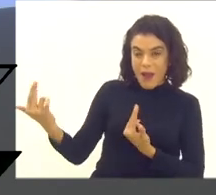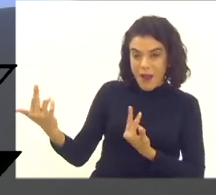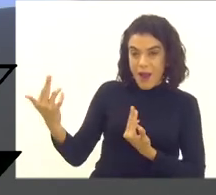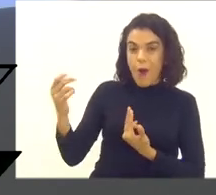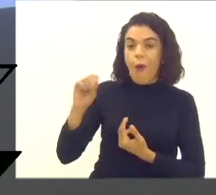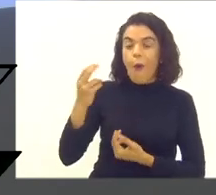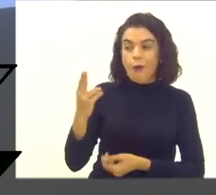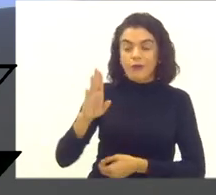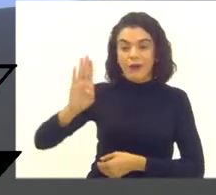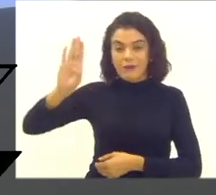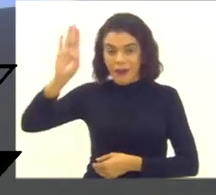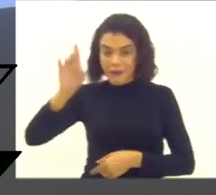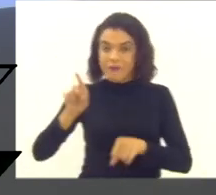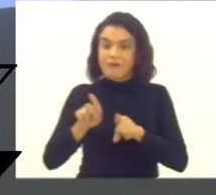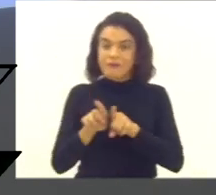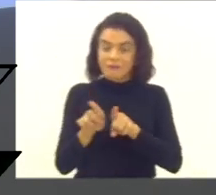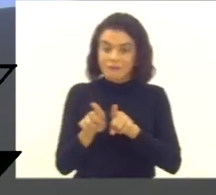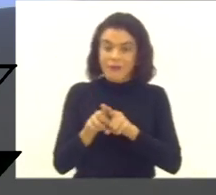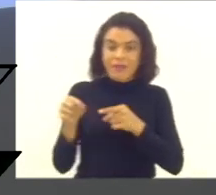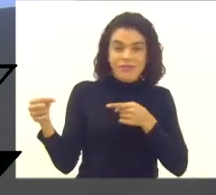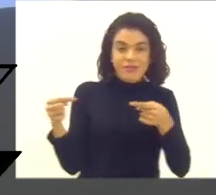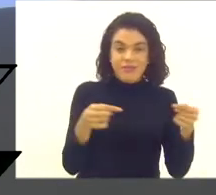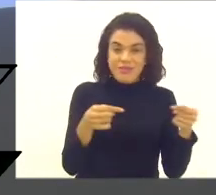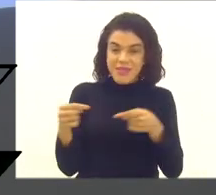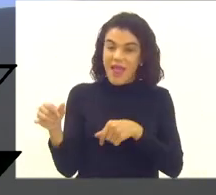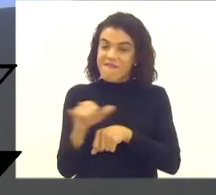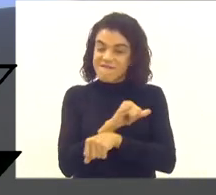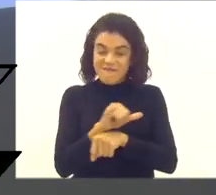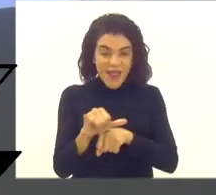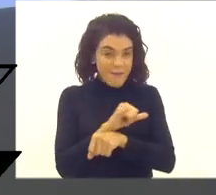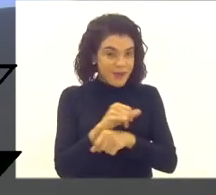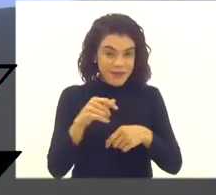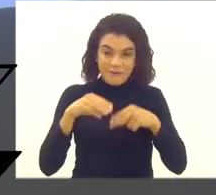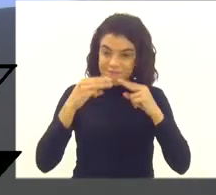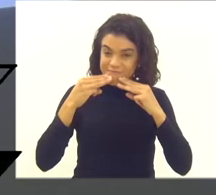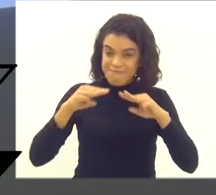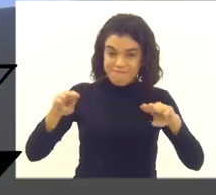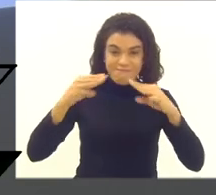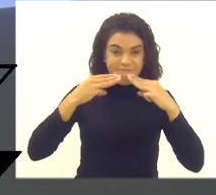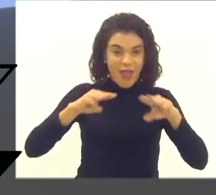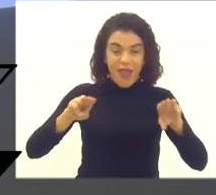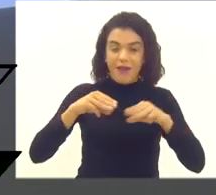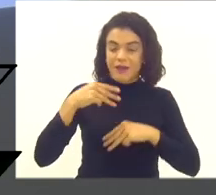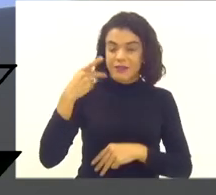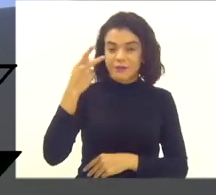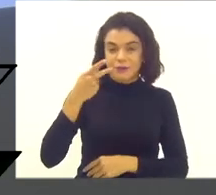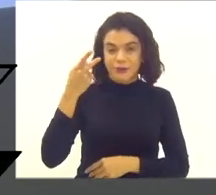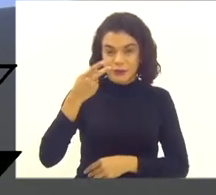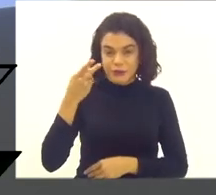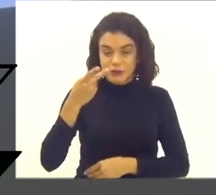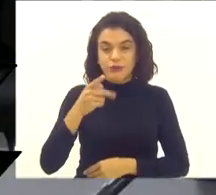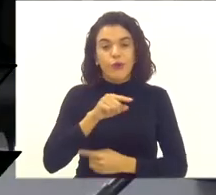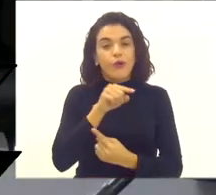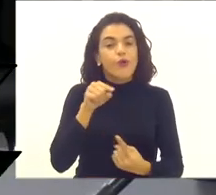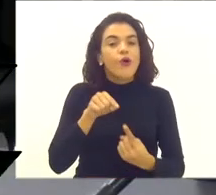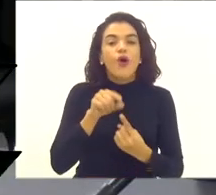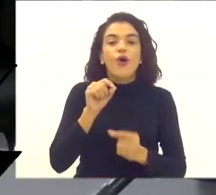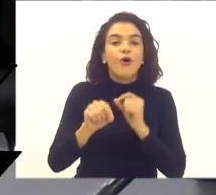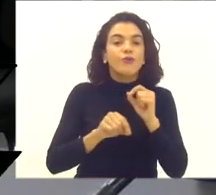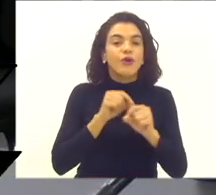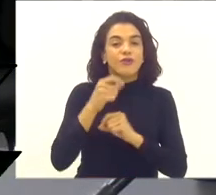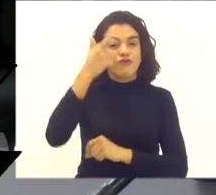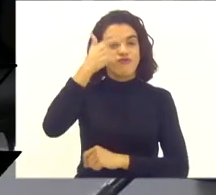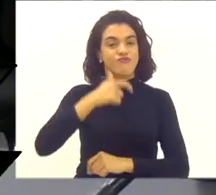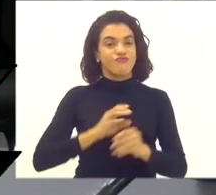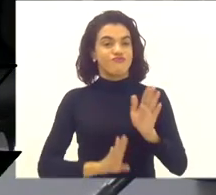outro candidato ele é muitas vezes usado como uma ferramenta de marketing político né que tem o objetivo de